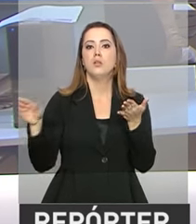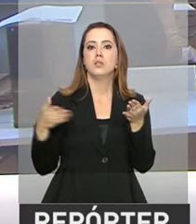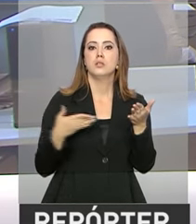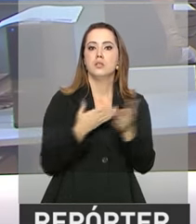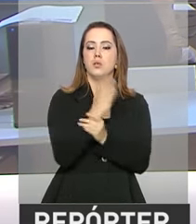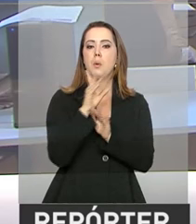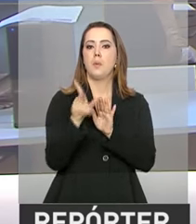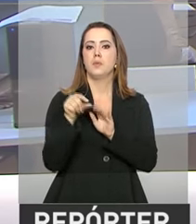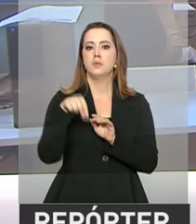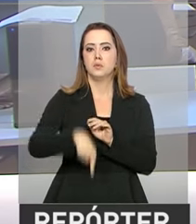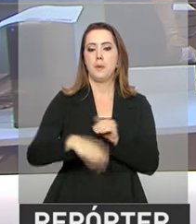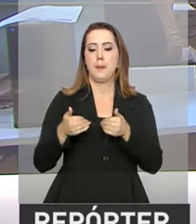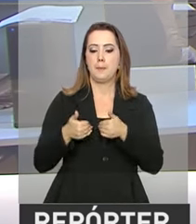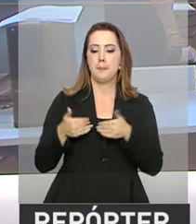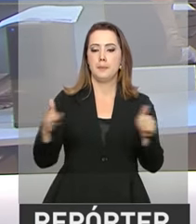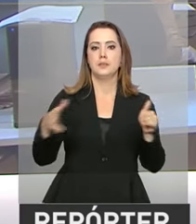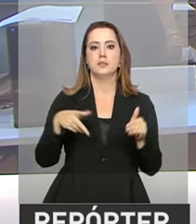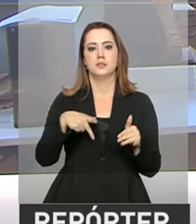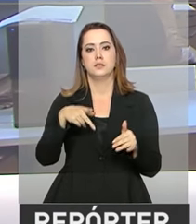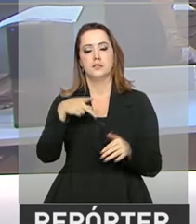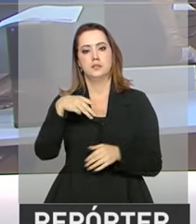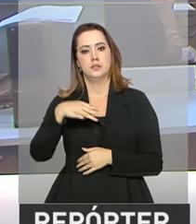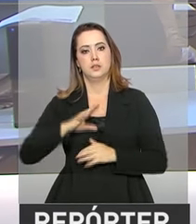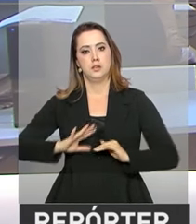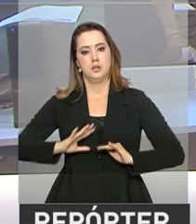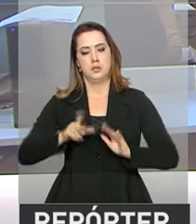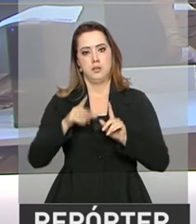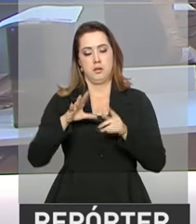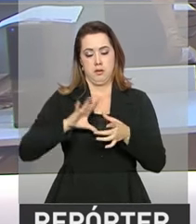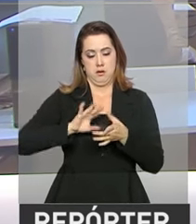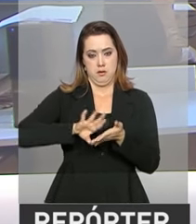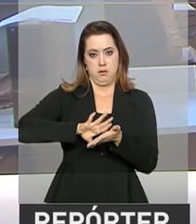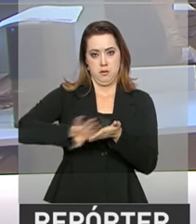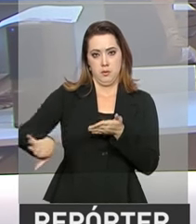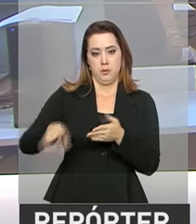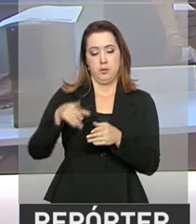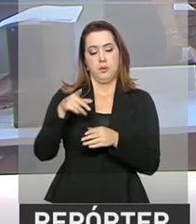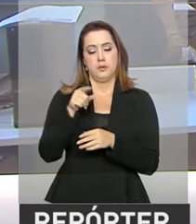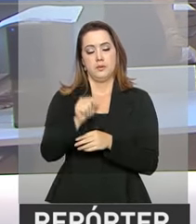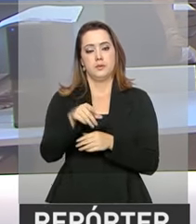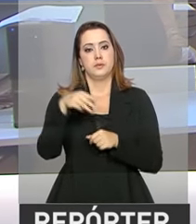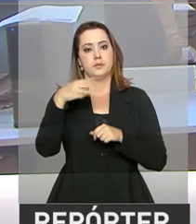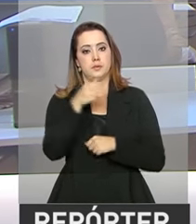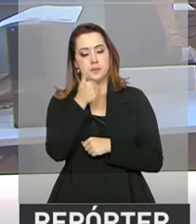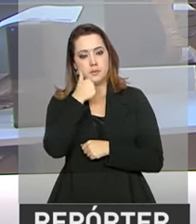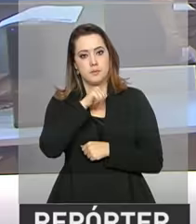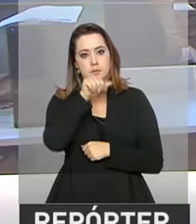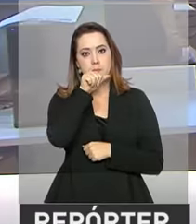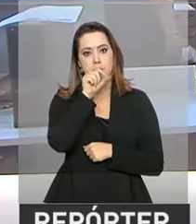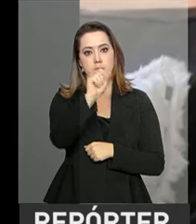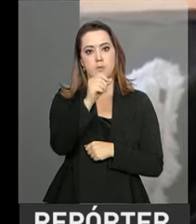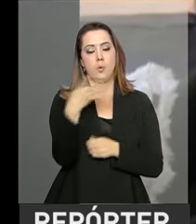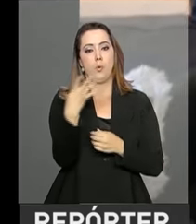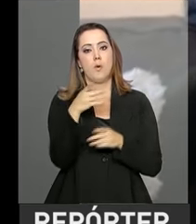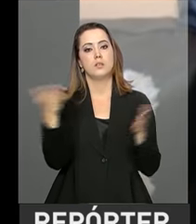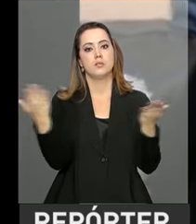da licença maternidade para mães de bebês microcéfalos. O benefício passa de 4 para 6 meses.